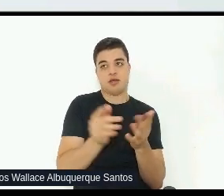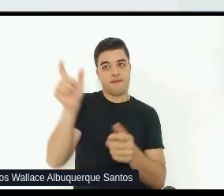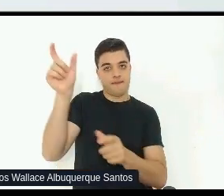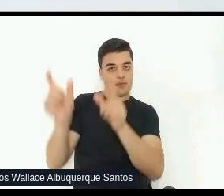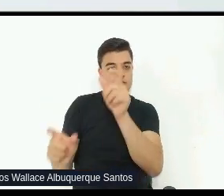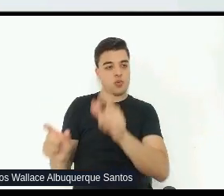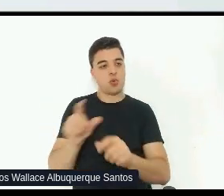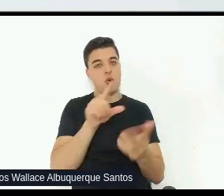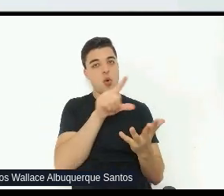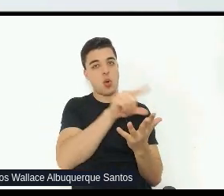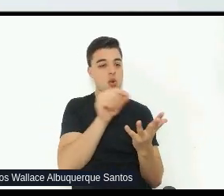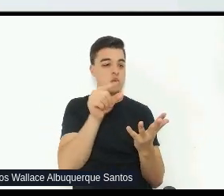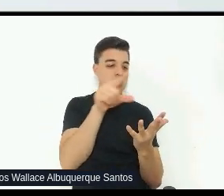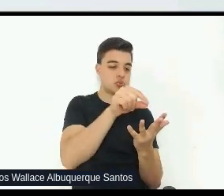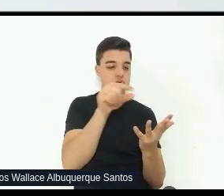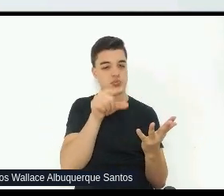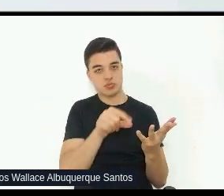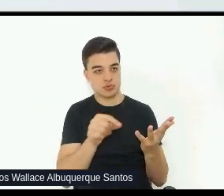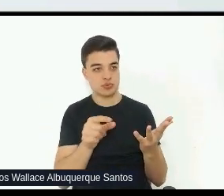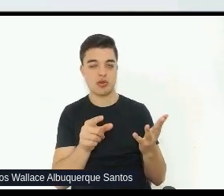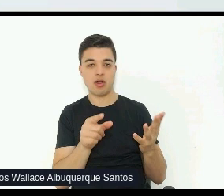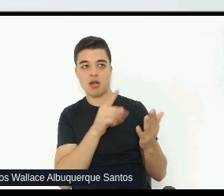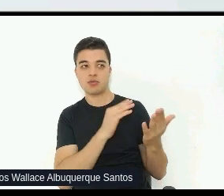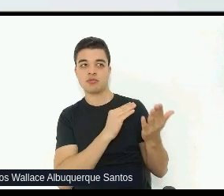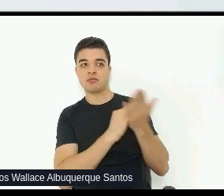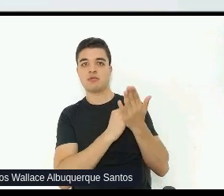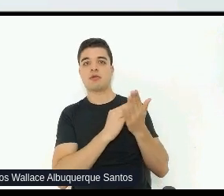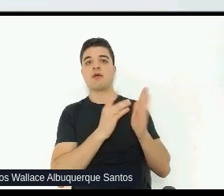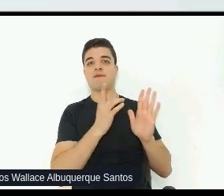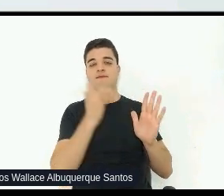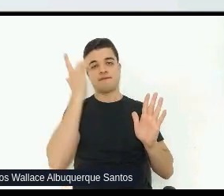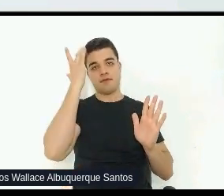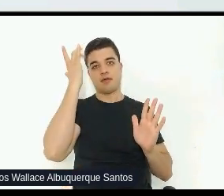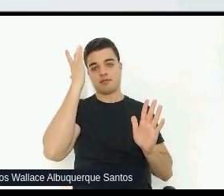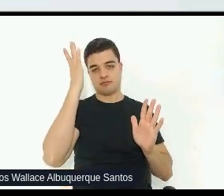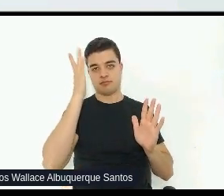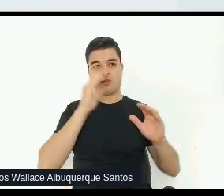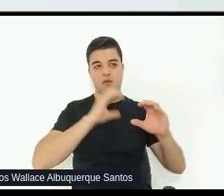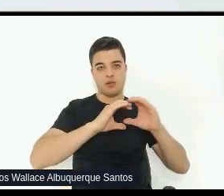para que o usuário realize uma tarefa ou se comunique da melhor